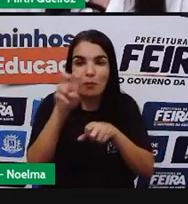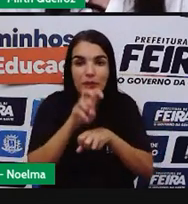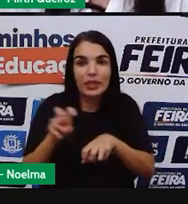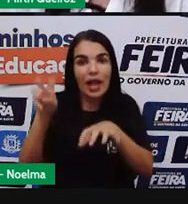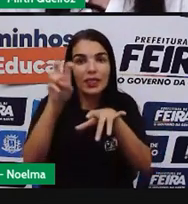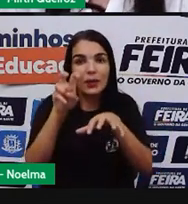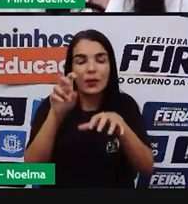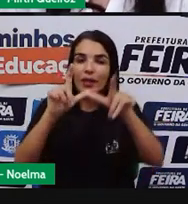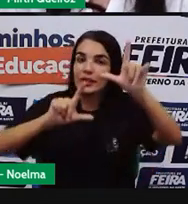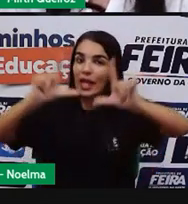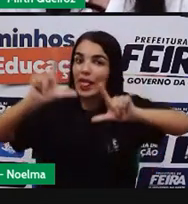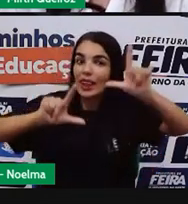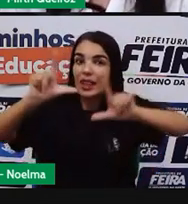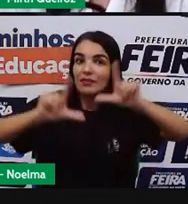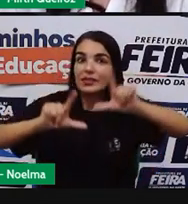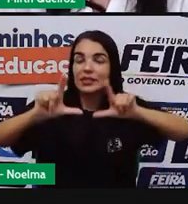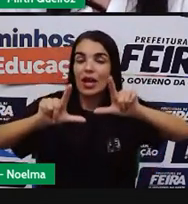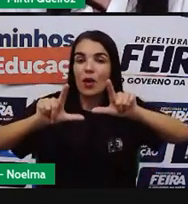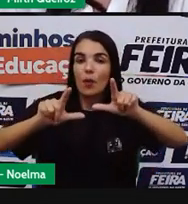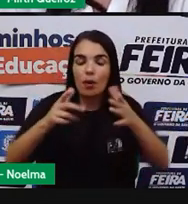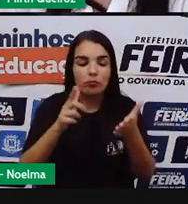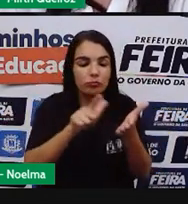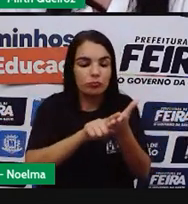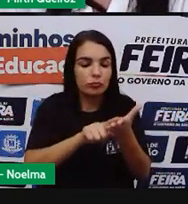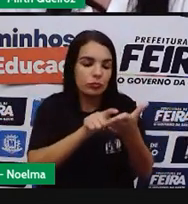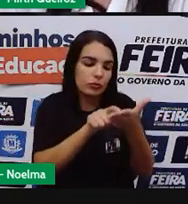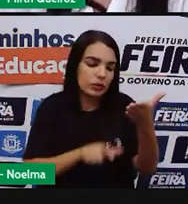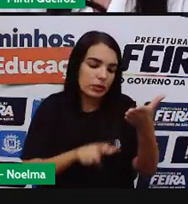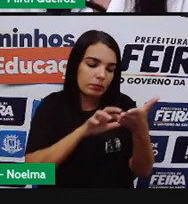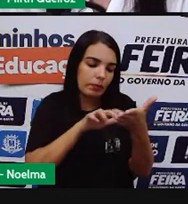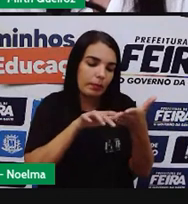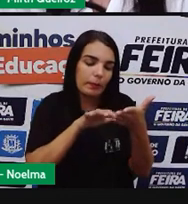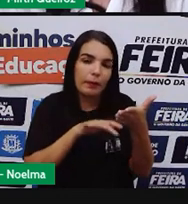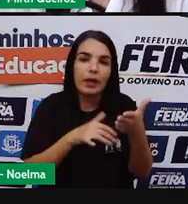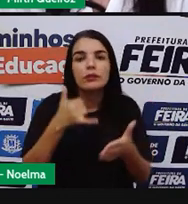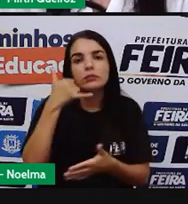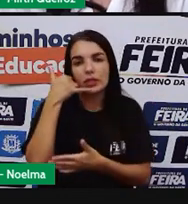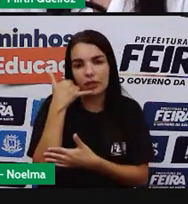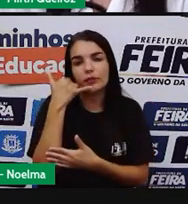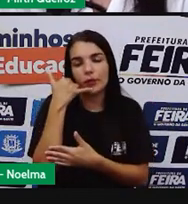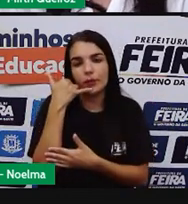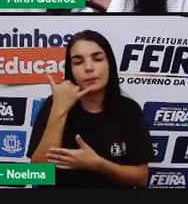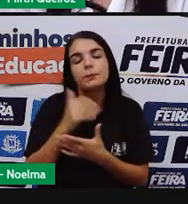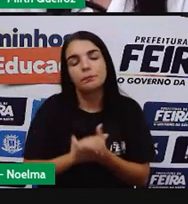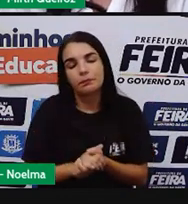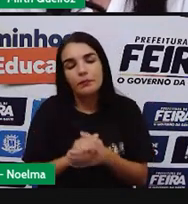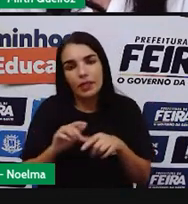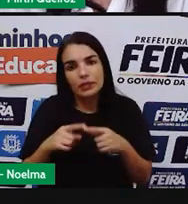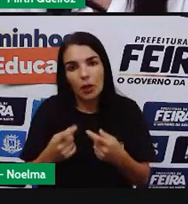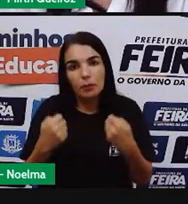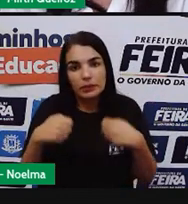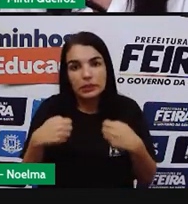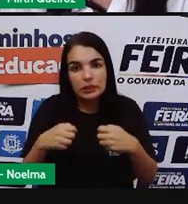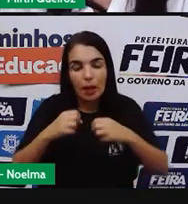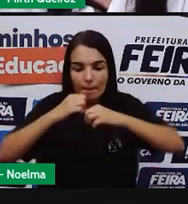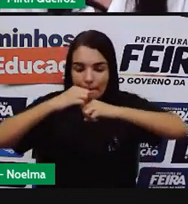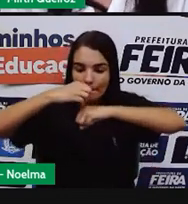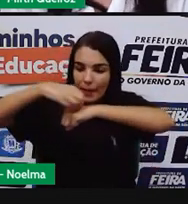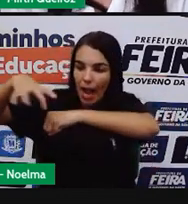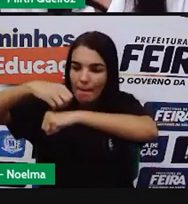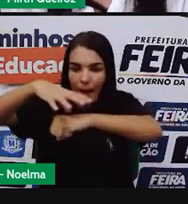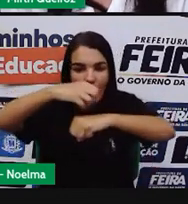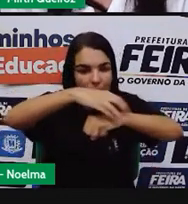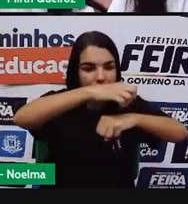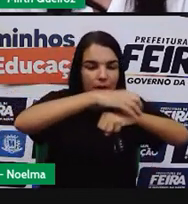a televisão, né? O tablet, o notebook, a fim de que esse conhecimento possa, de fato,